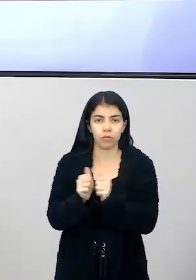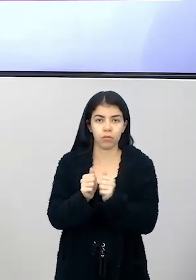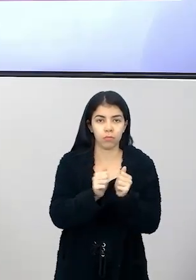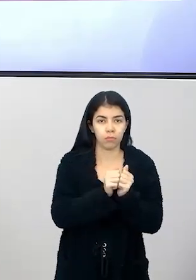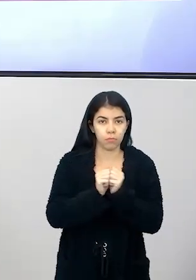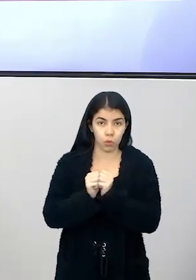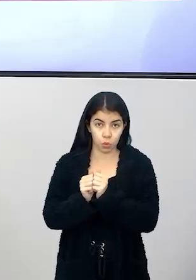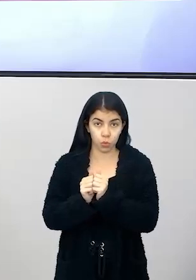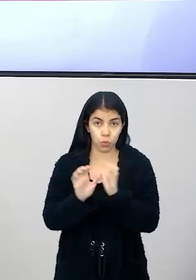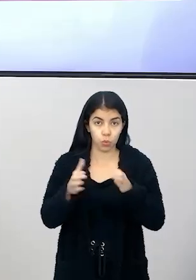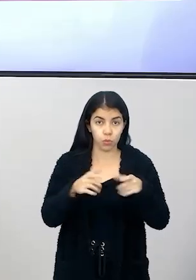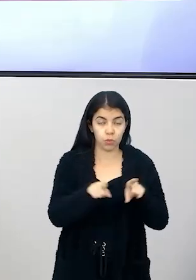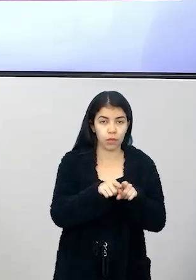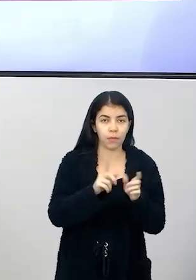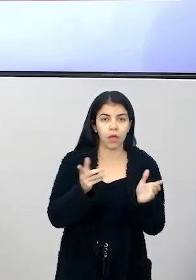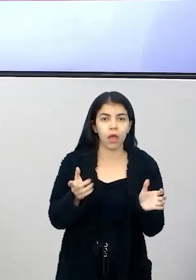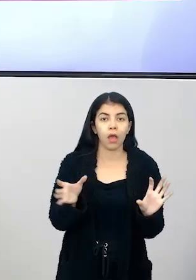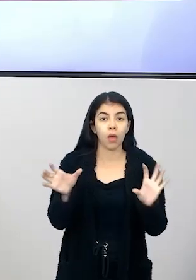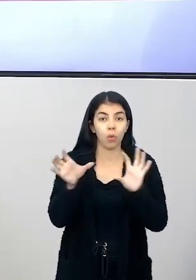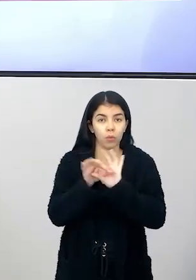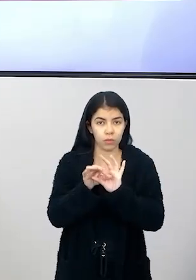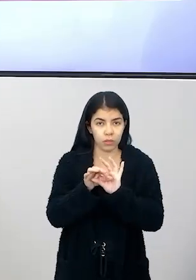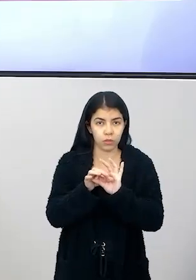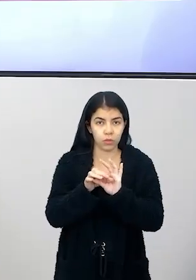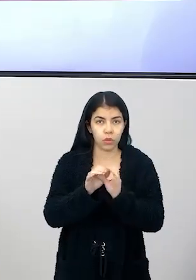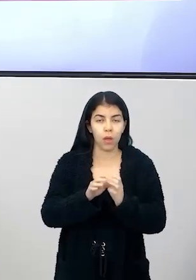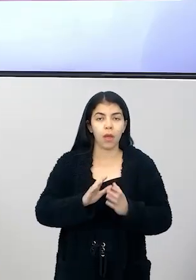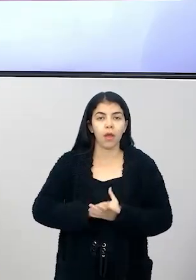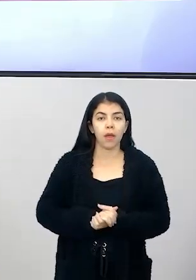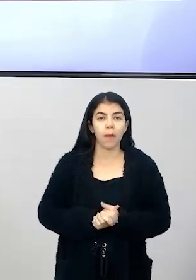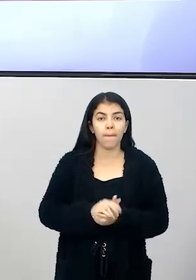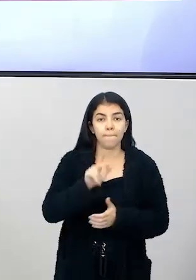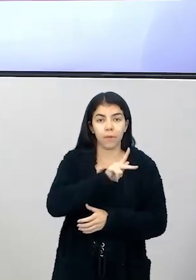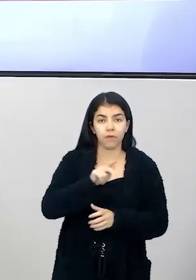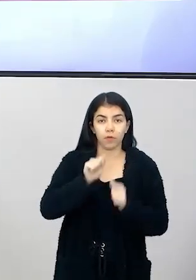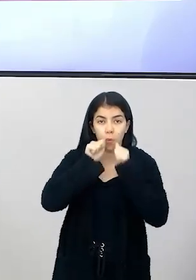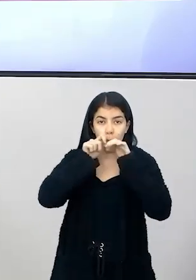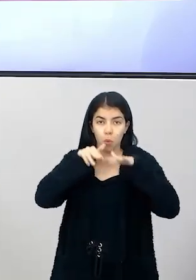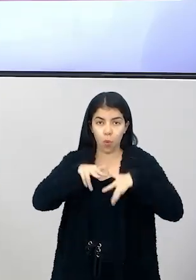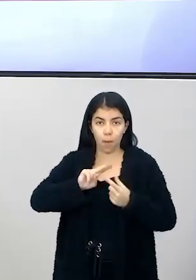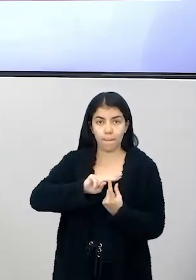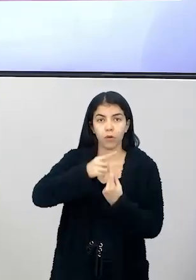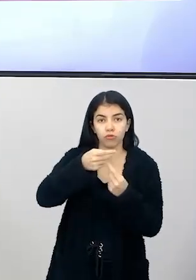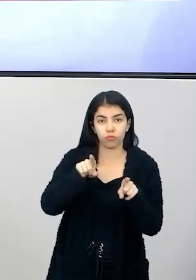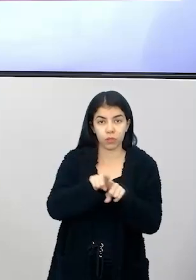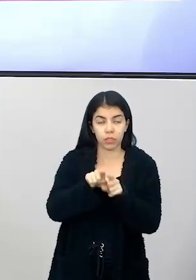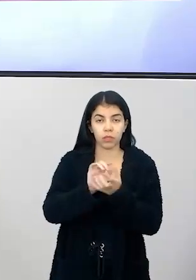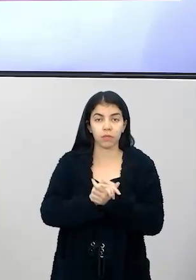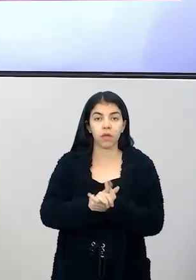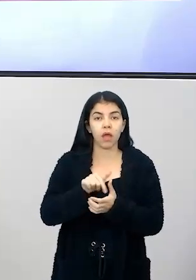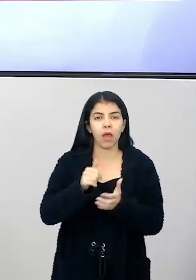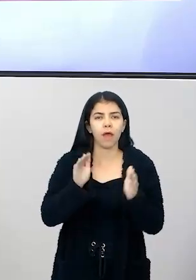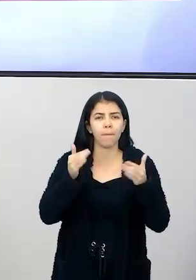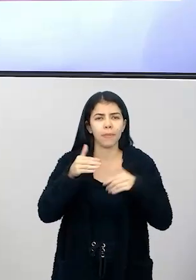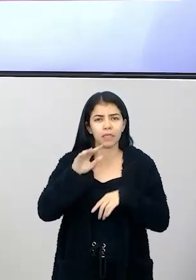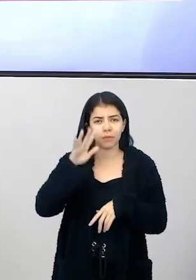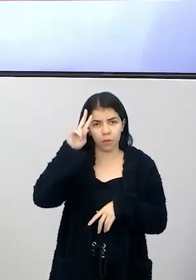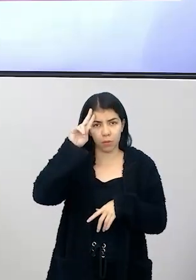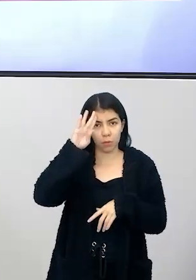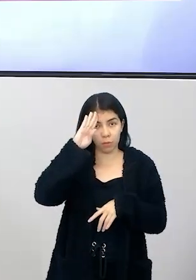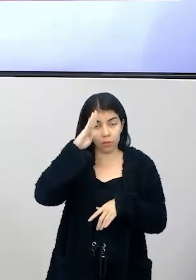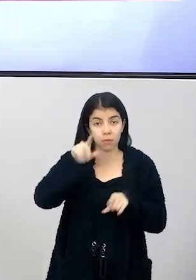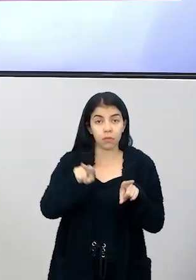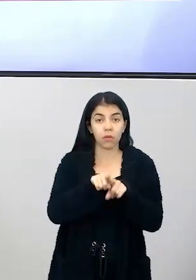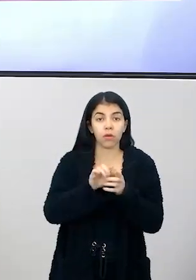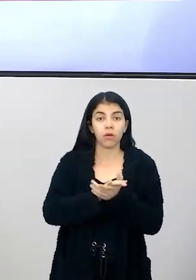relacionado com o programa Multiplica SP Professores, né? Então é extremamente fundamental ficar atento aí com a